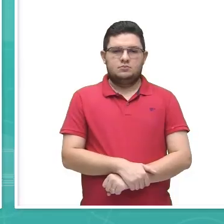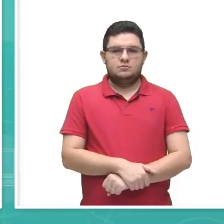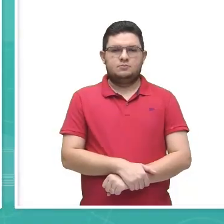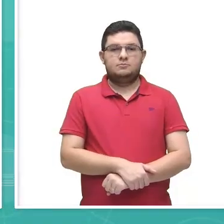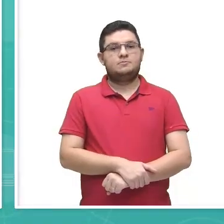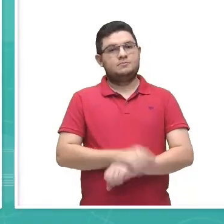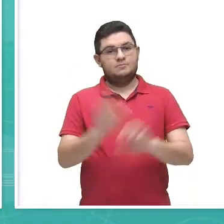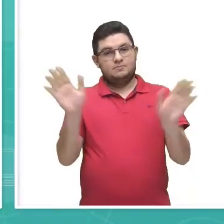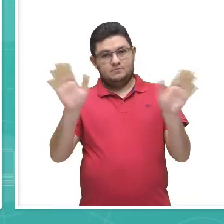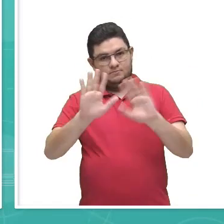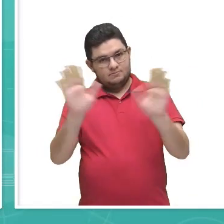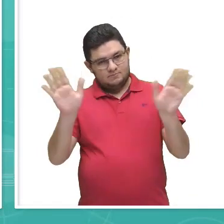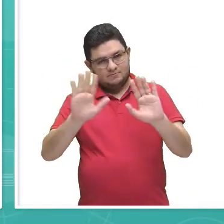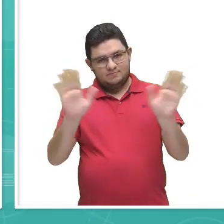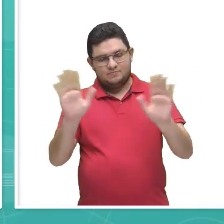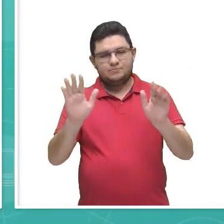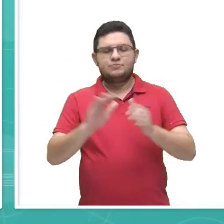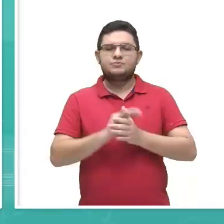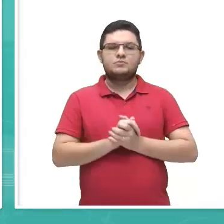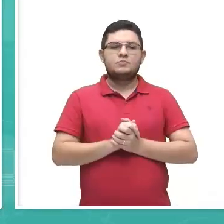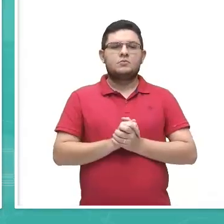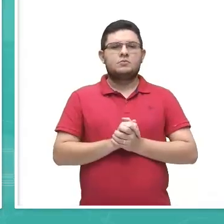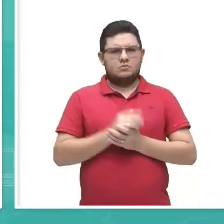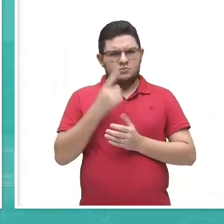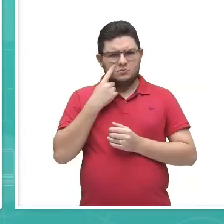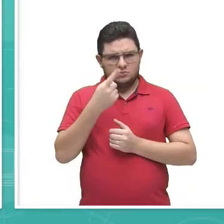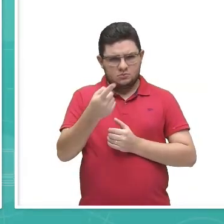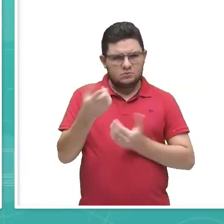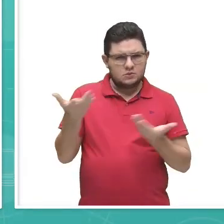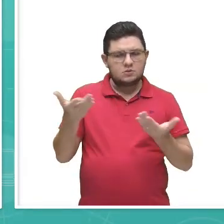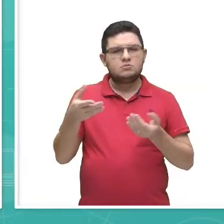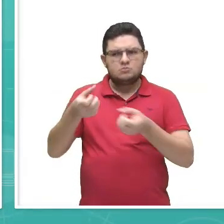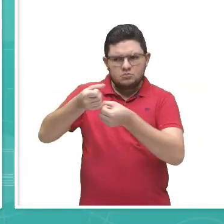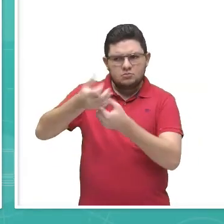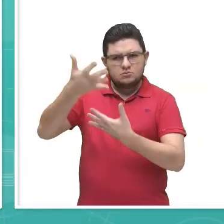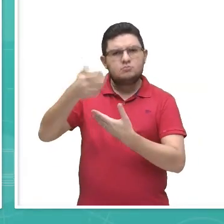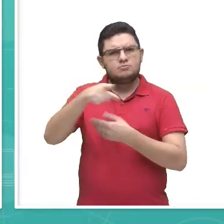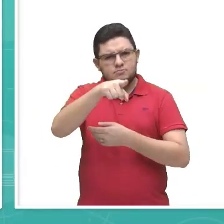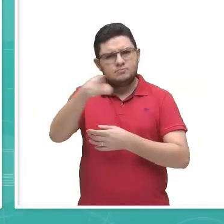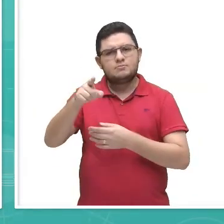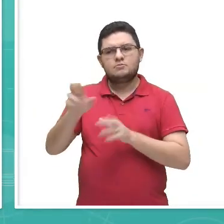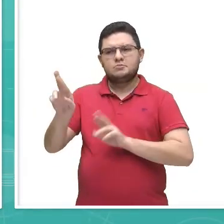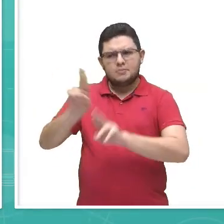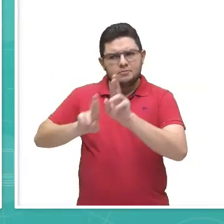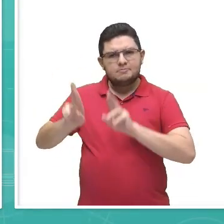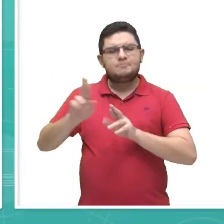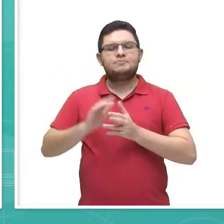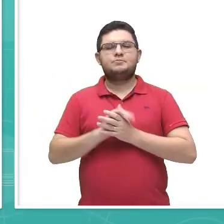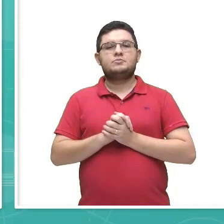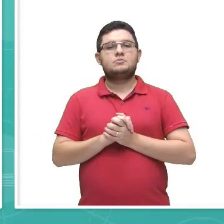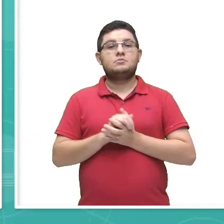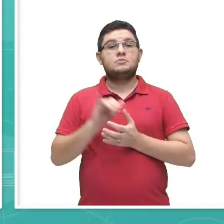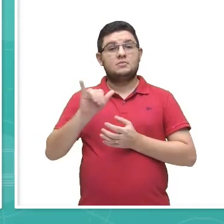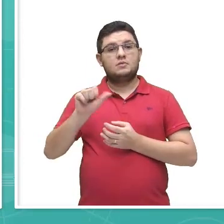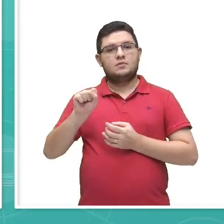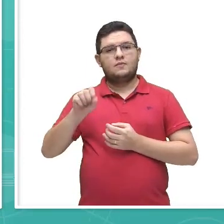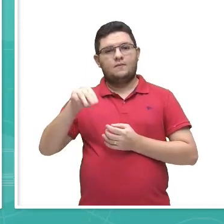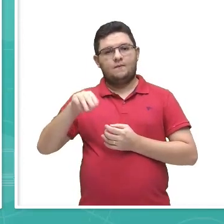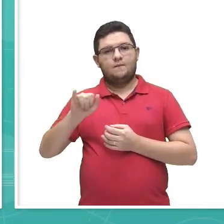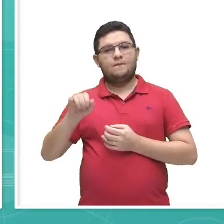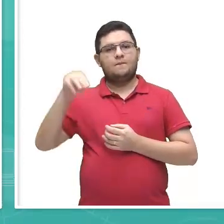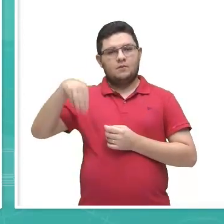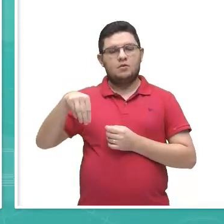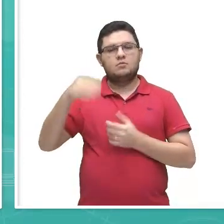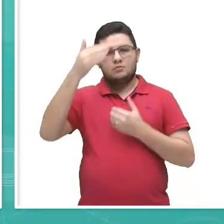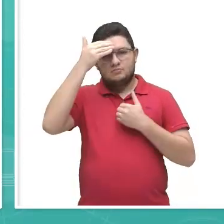Hello again! Olha só, gente, cadê vocês, hein? Pode colocar a resposta aí nesse chat, viu? A Yasmin, por favor, muito obrigada, thank you